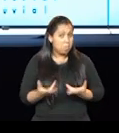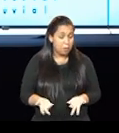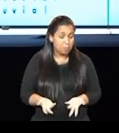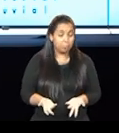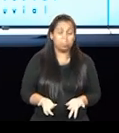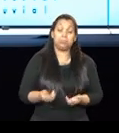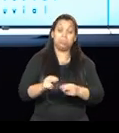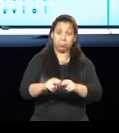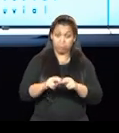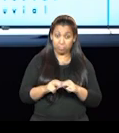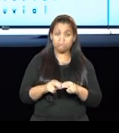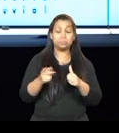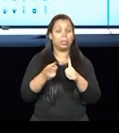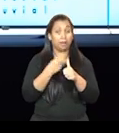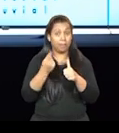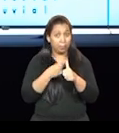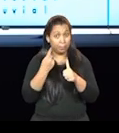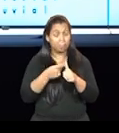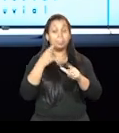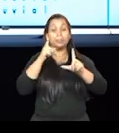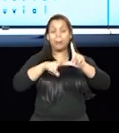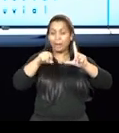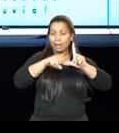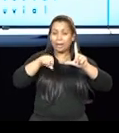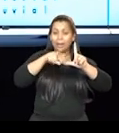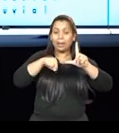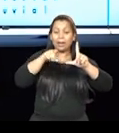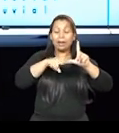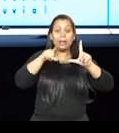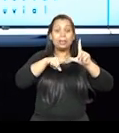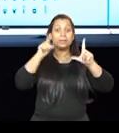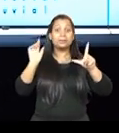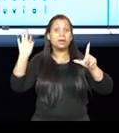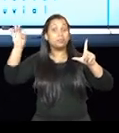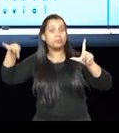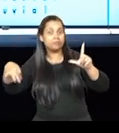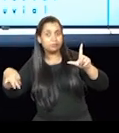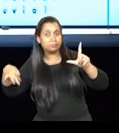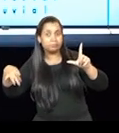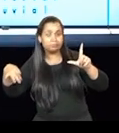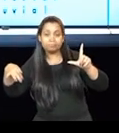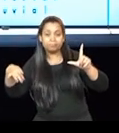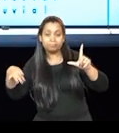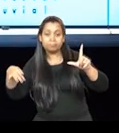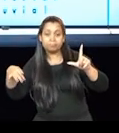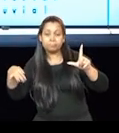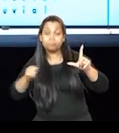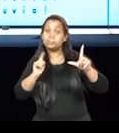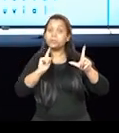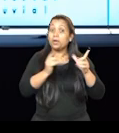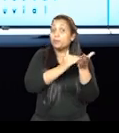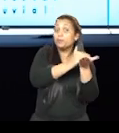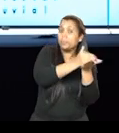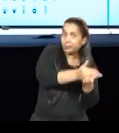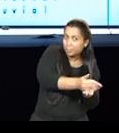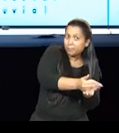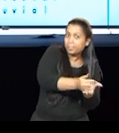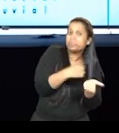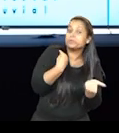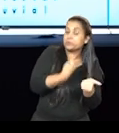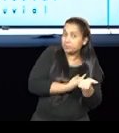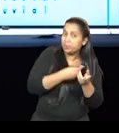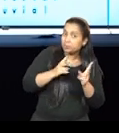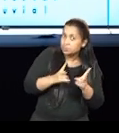pois a primeira letra do poema está lá no fim da linha e não do lado esquerdo, como o que a gente sempre